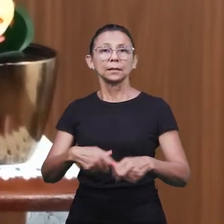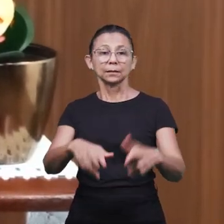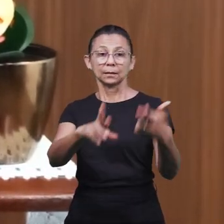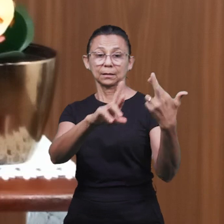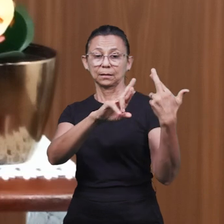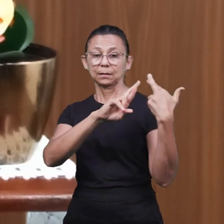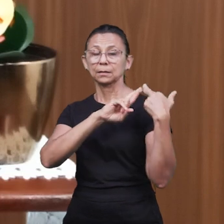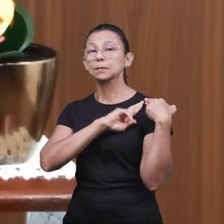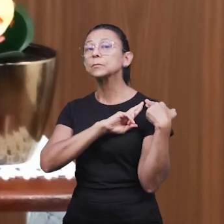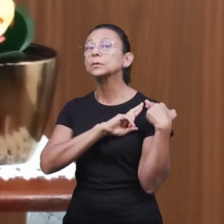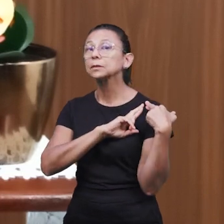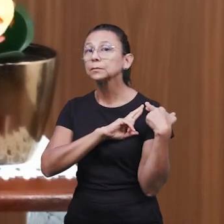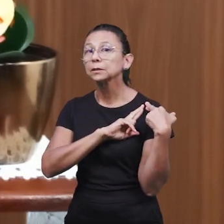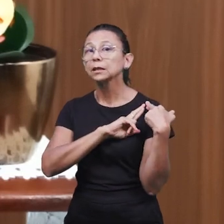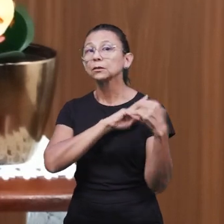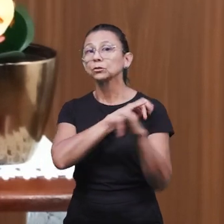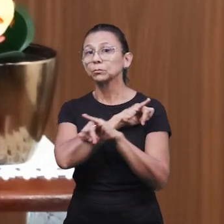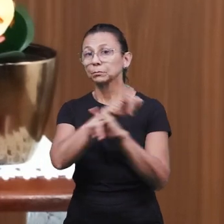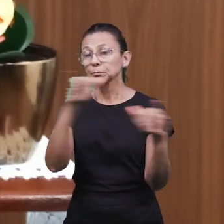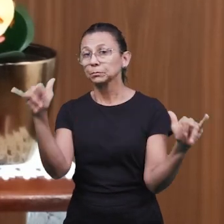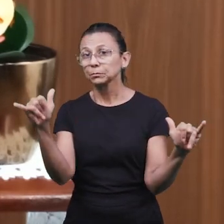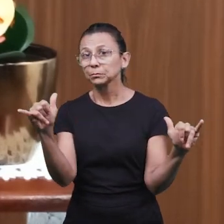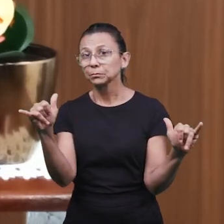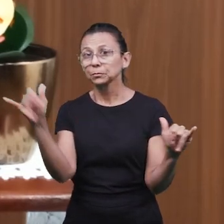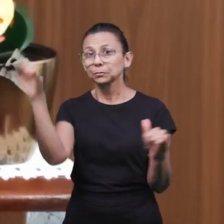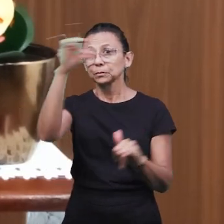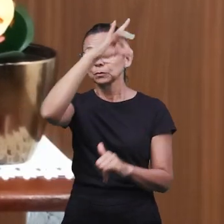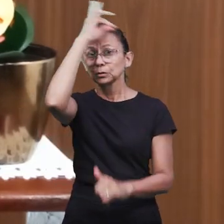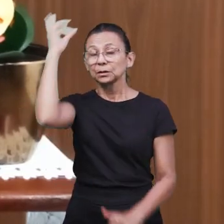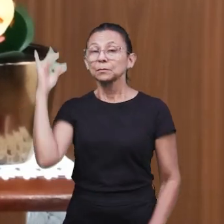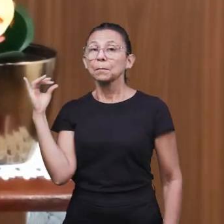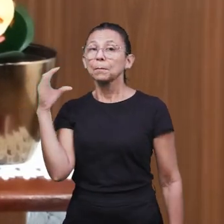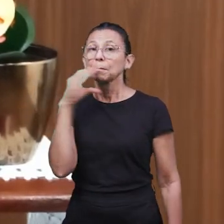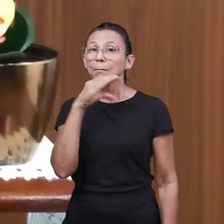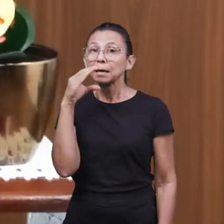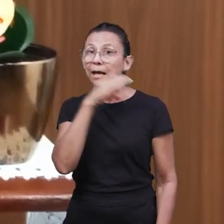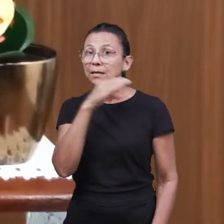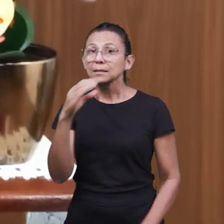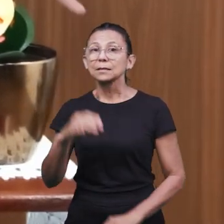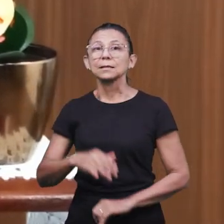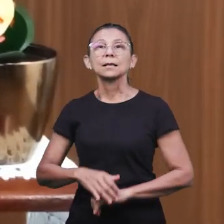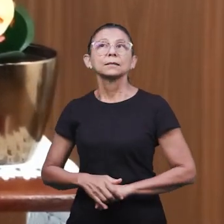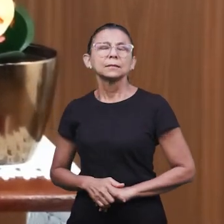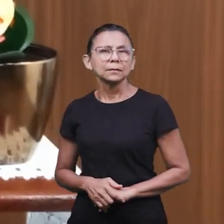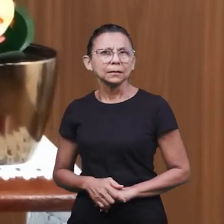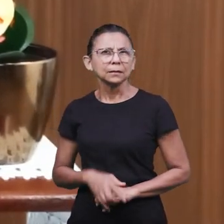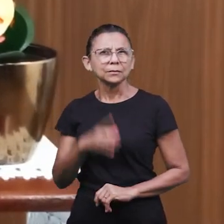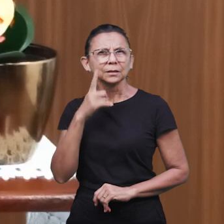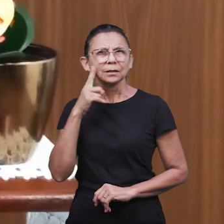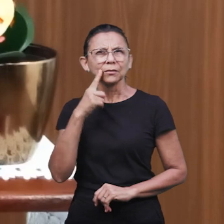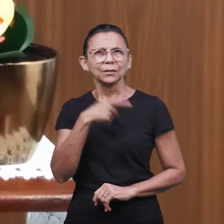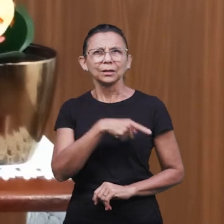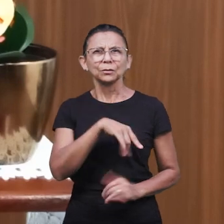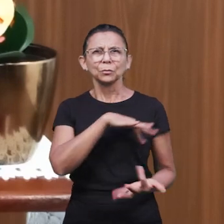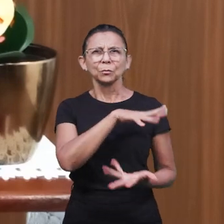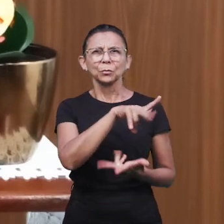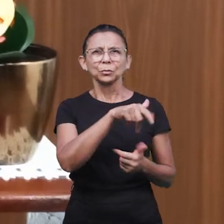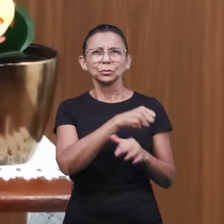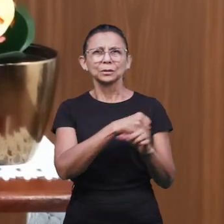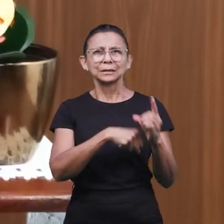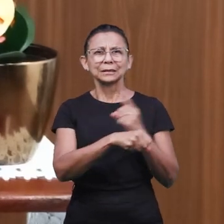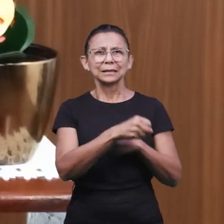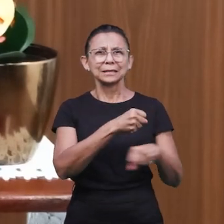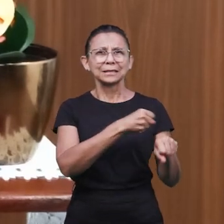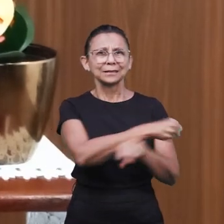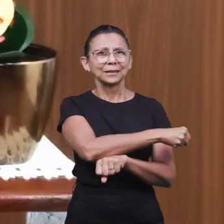Santo tem pressa. O que nós estamos vendo hoje no mundo em termos dos conceitos, né, que escravizam o homem, porque falamos